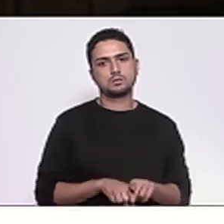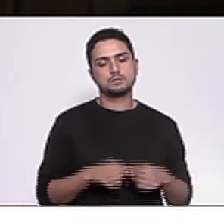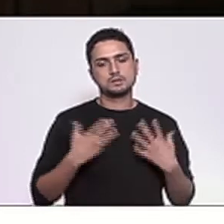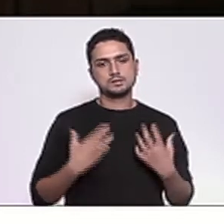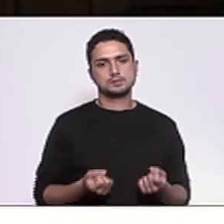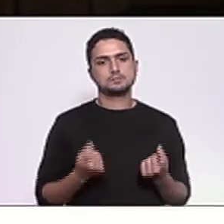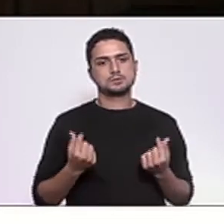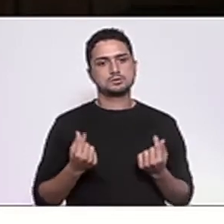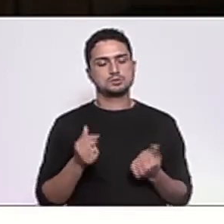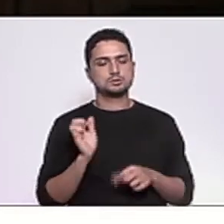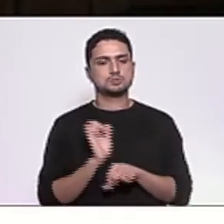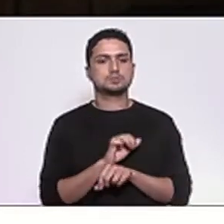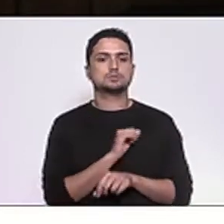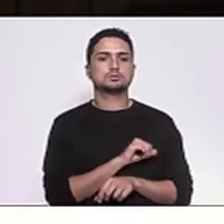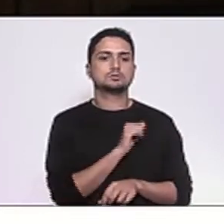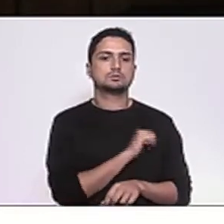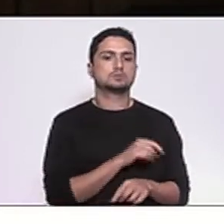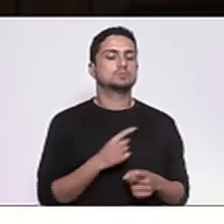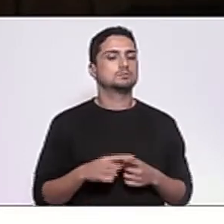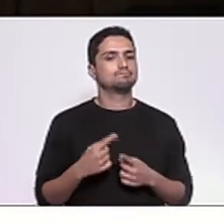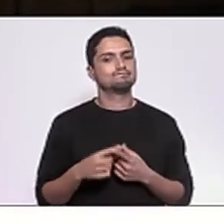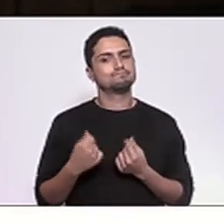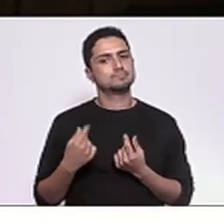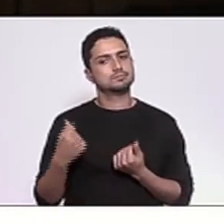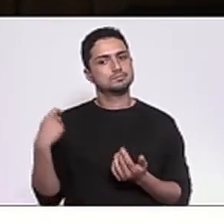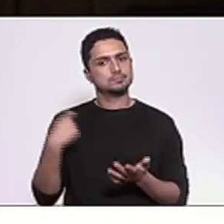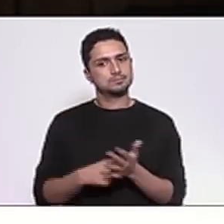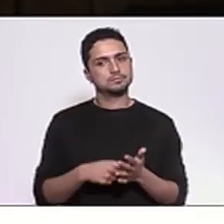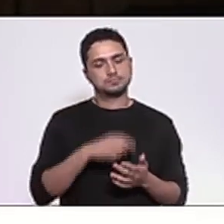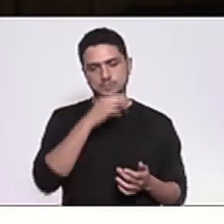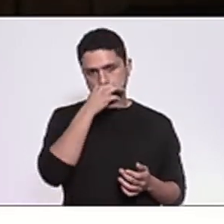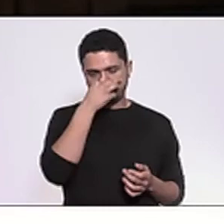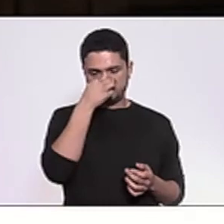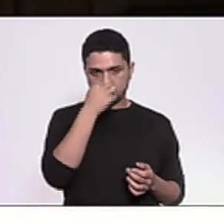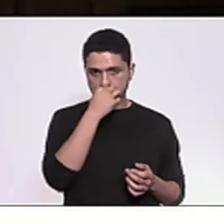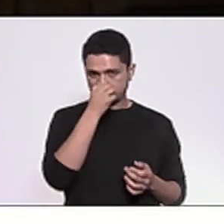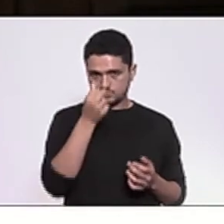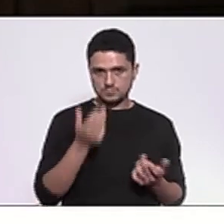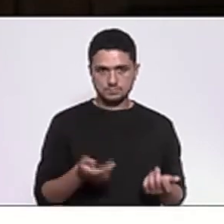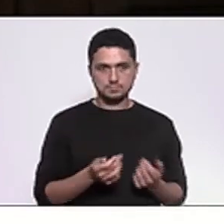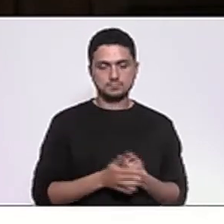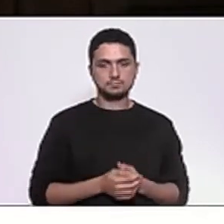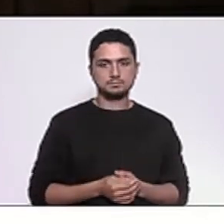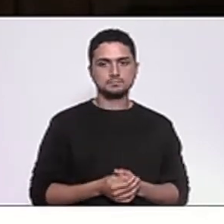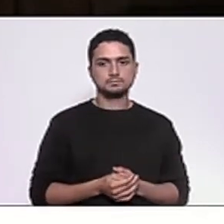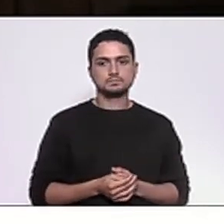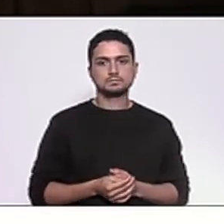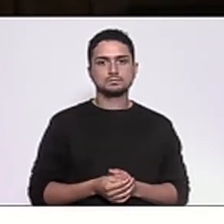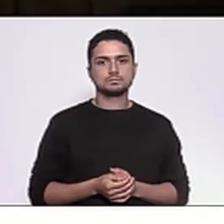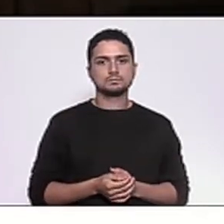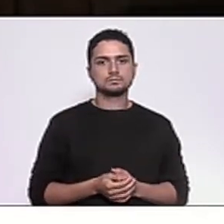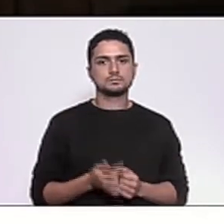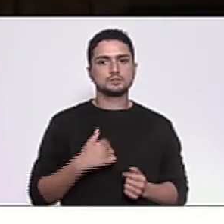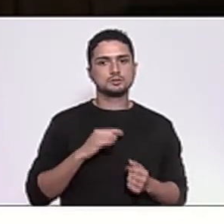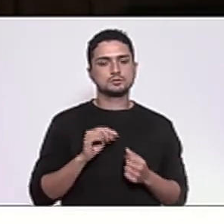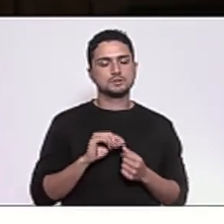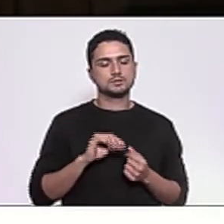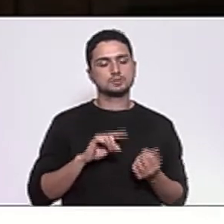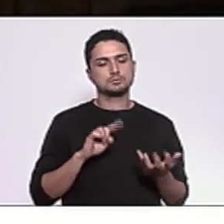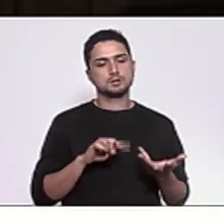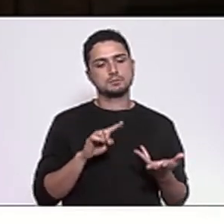do estado quando são devedoras do estado. Então, estou fazendo essa